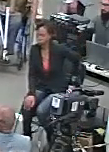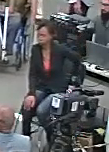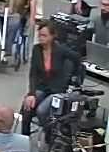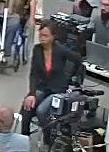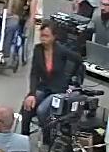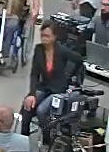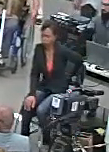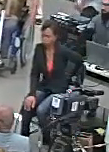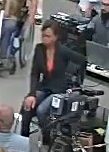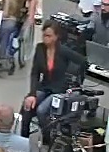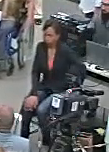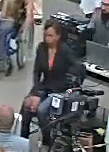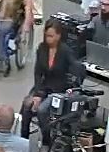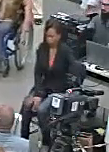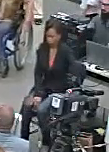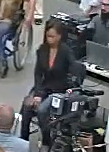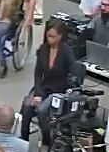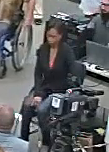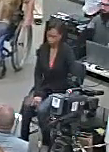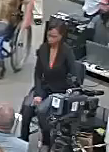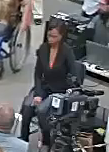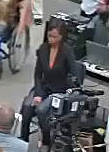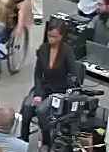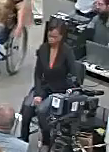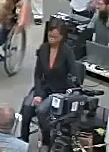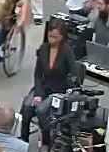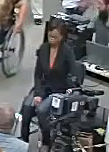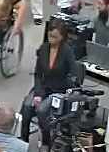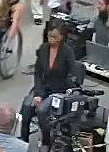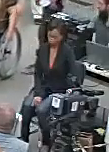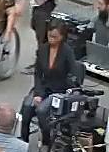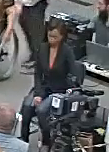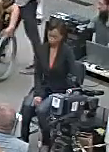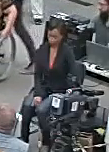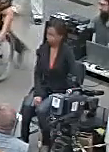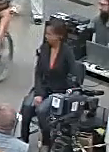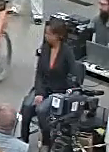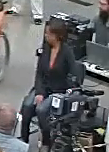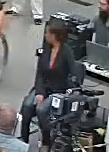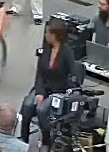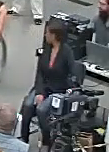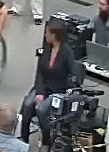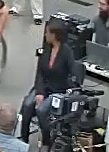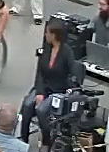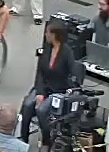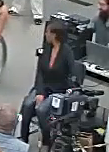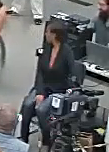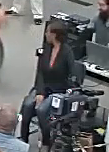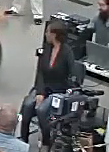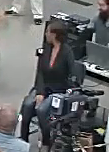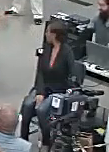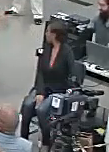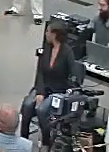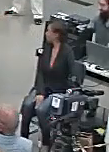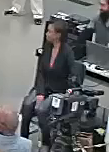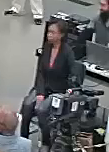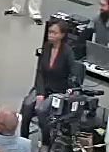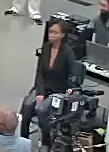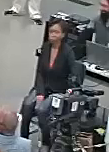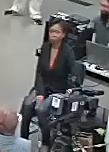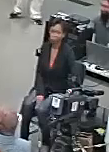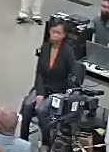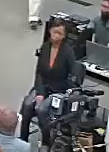interestadual ele tem o nome do acompanhante é sabido para todos nós que nós não temos uma pessoa à nossa disposição Então o dia que eu vou viajar